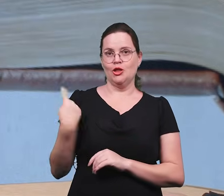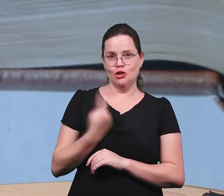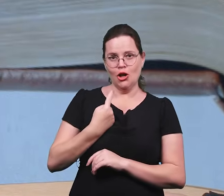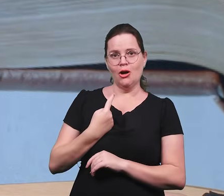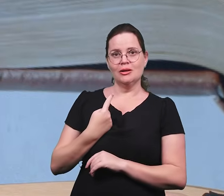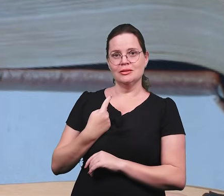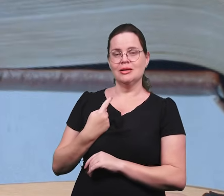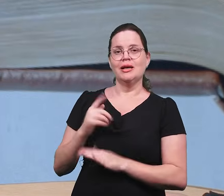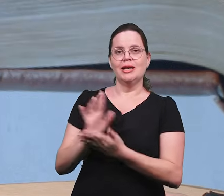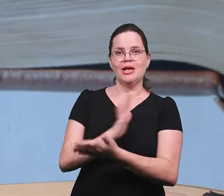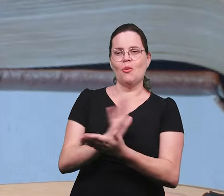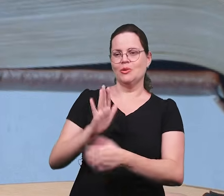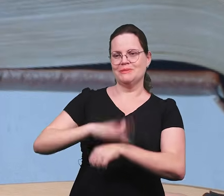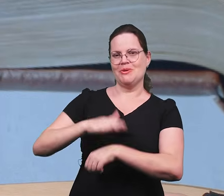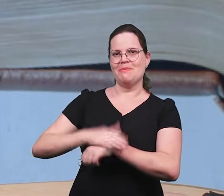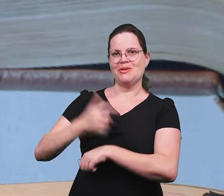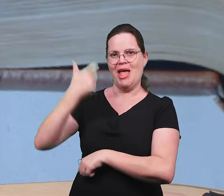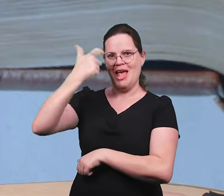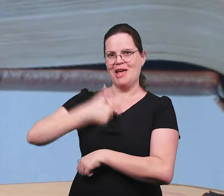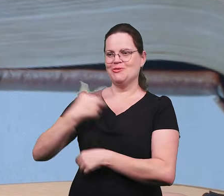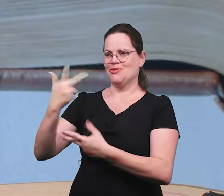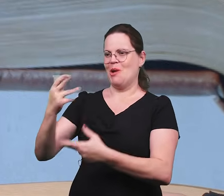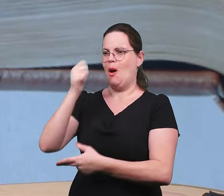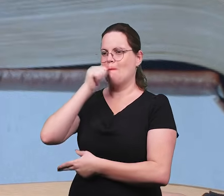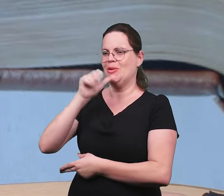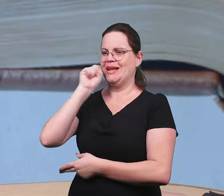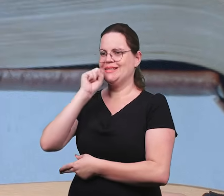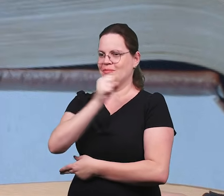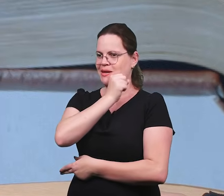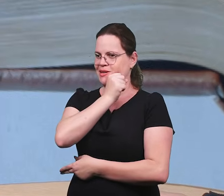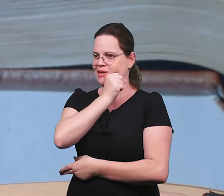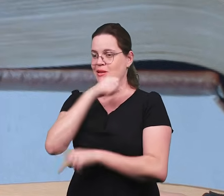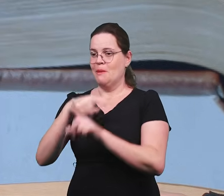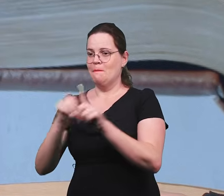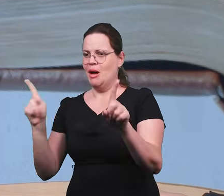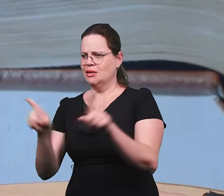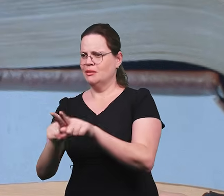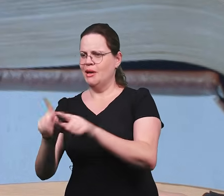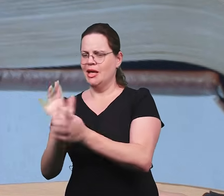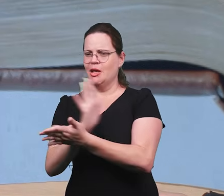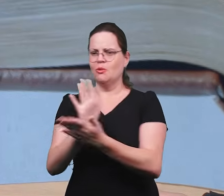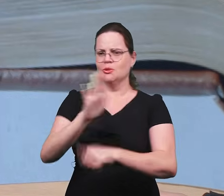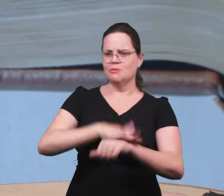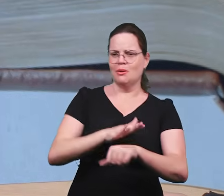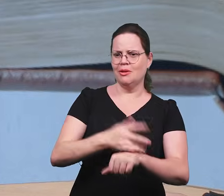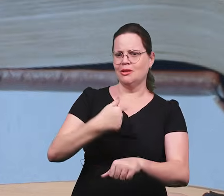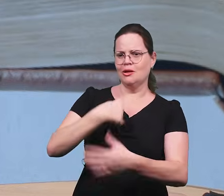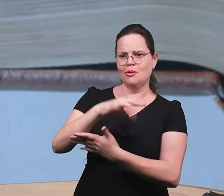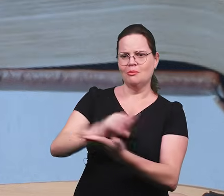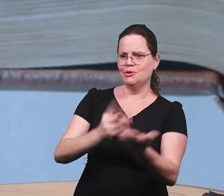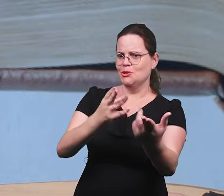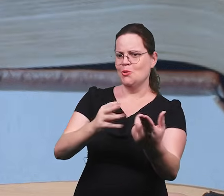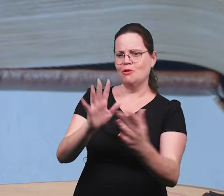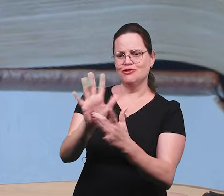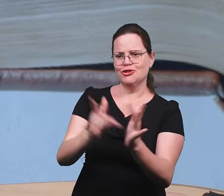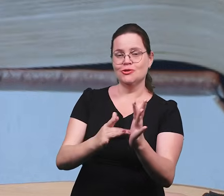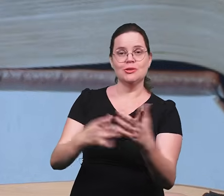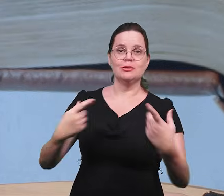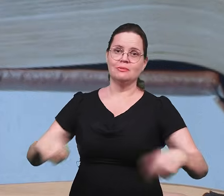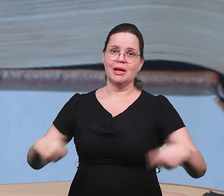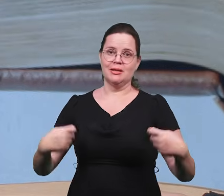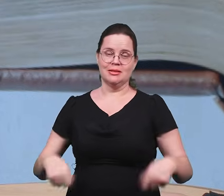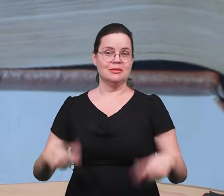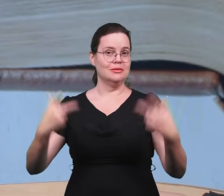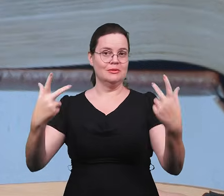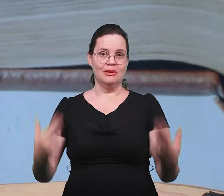em alguns momentos, mas a palavra de Deus nos diz que nós somos igreja corpo de Cristo. Então, nós temos que agir como Jesus agia, né? Que é o